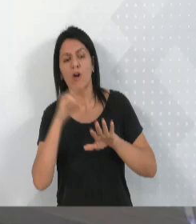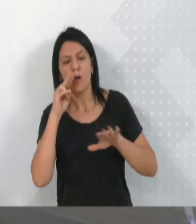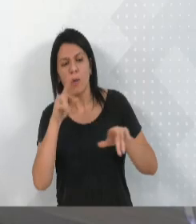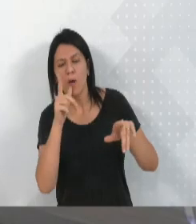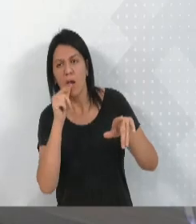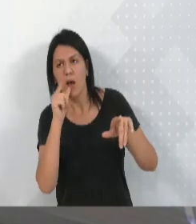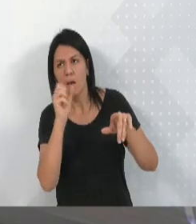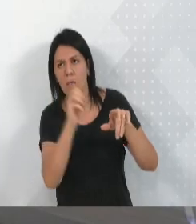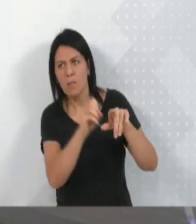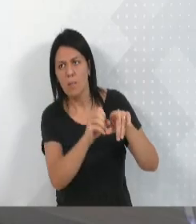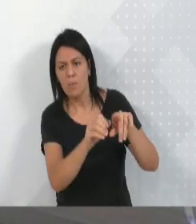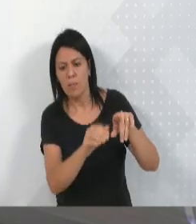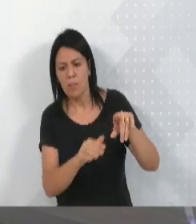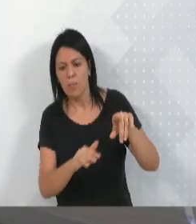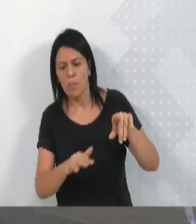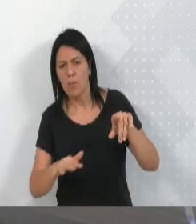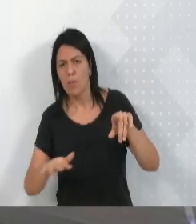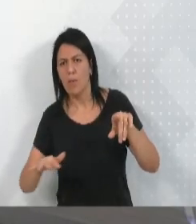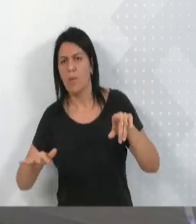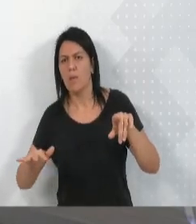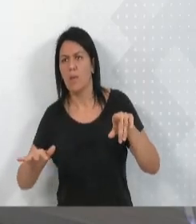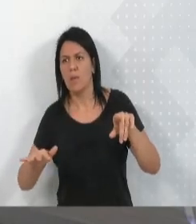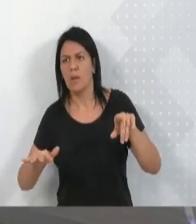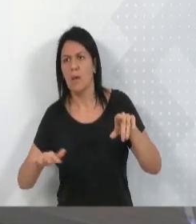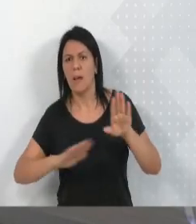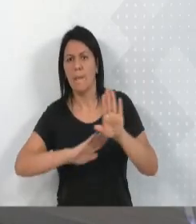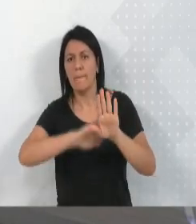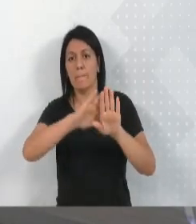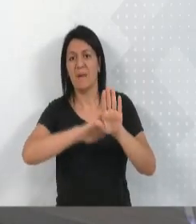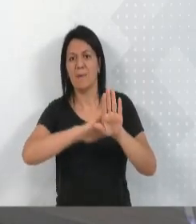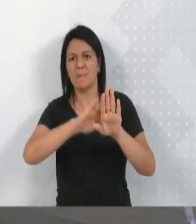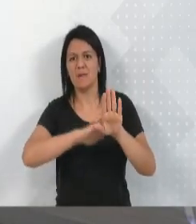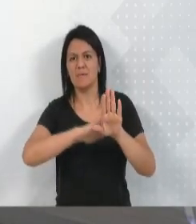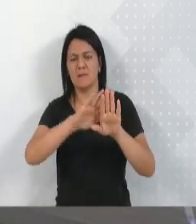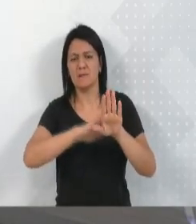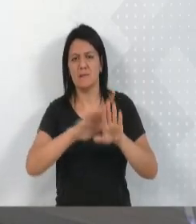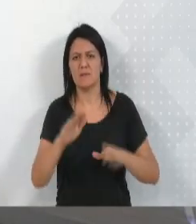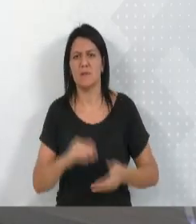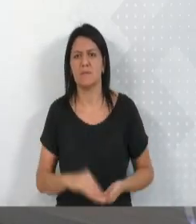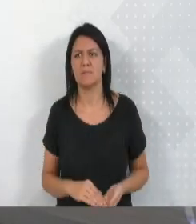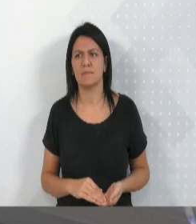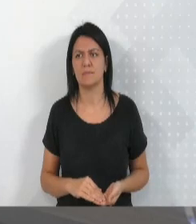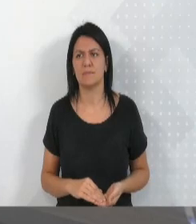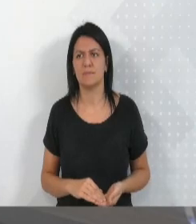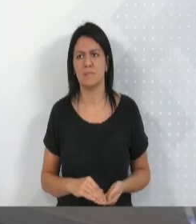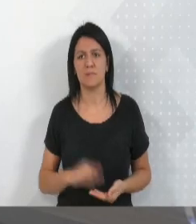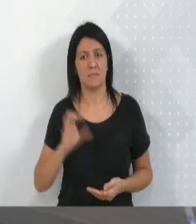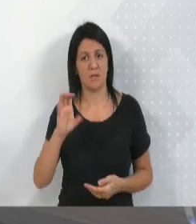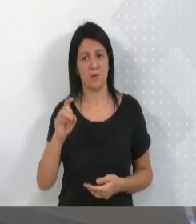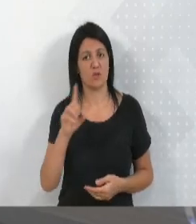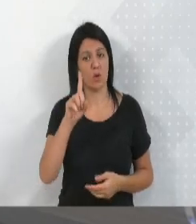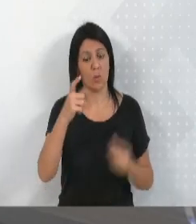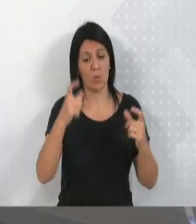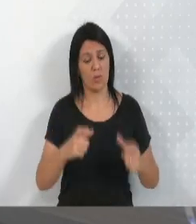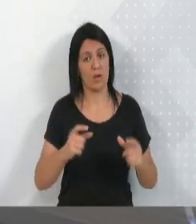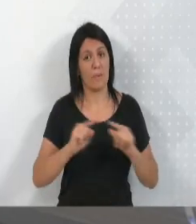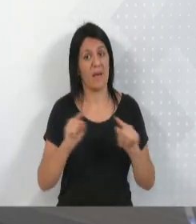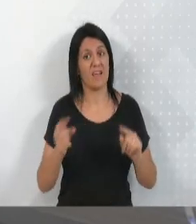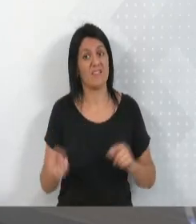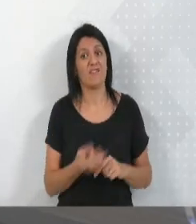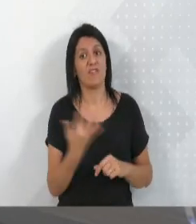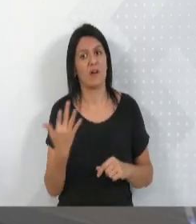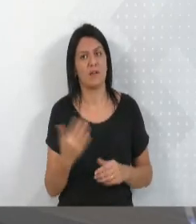água, vertendo água pela parede para o lado de fora, em vários pontos, não um só. Então,